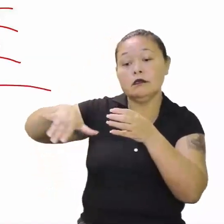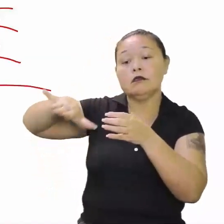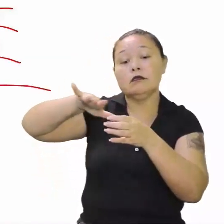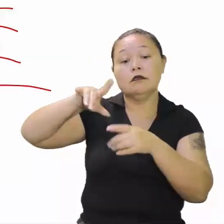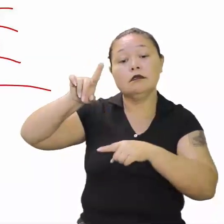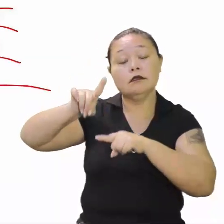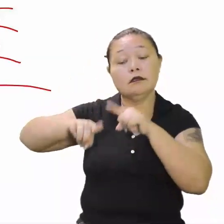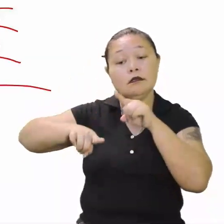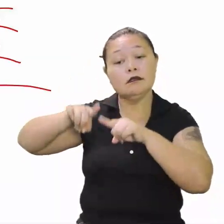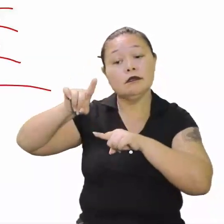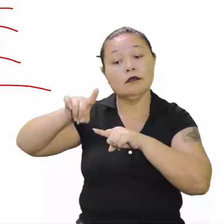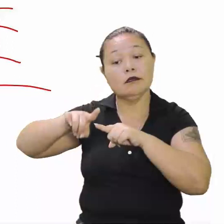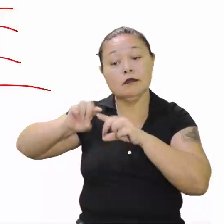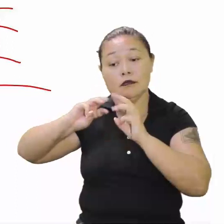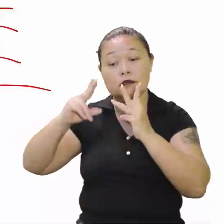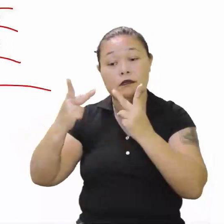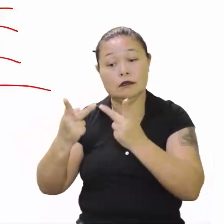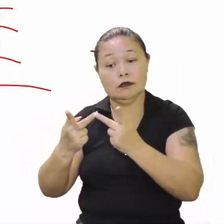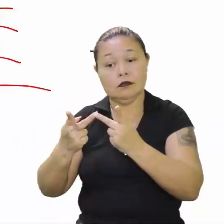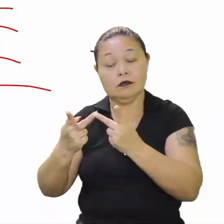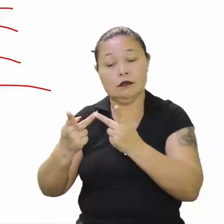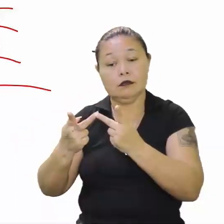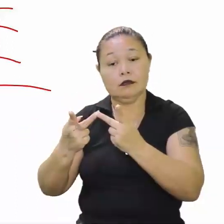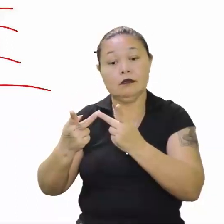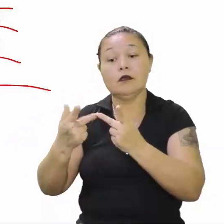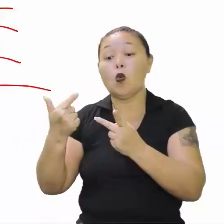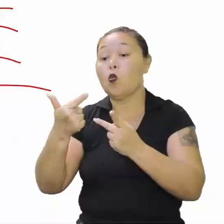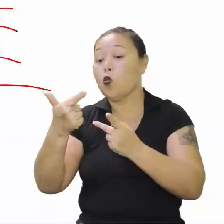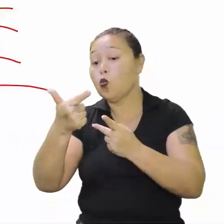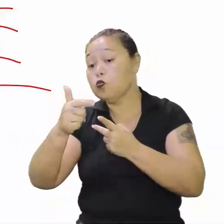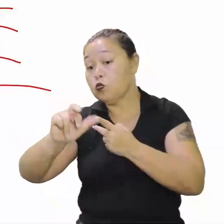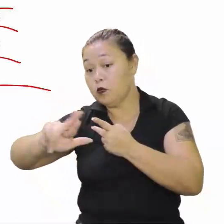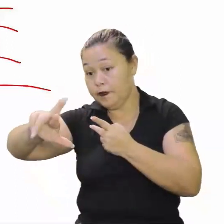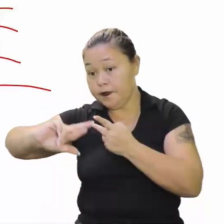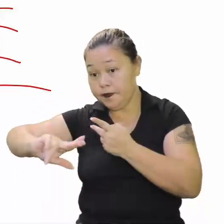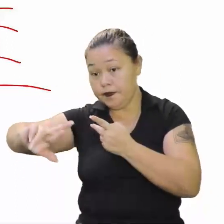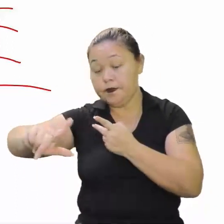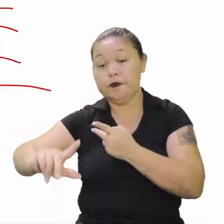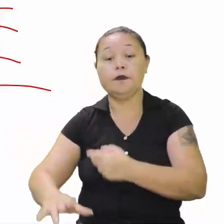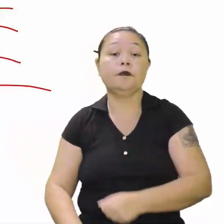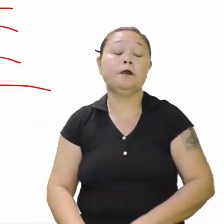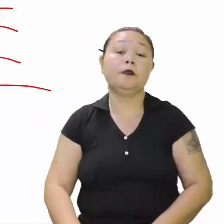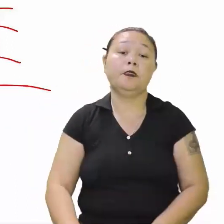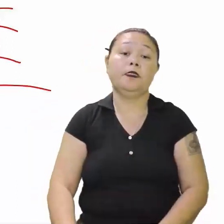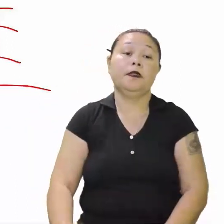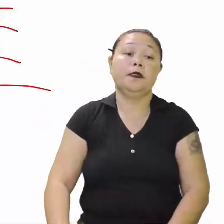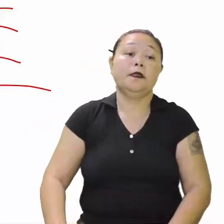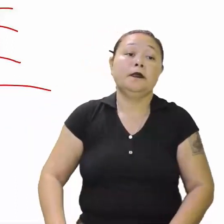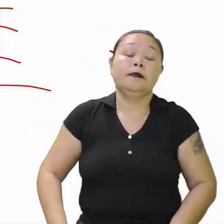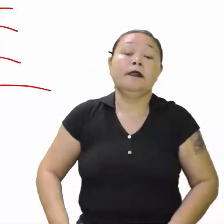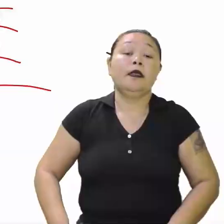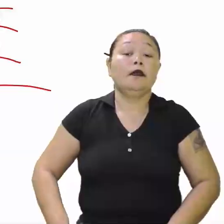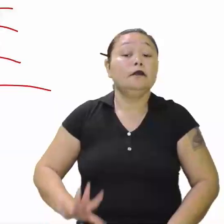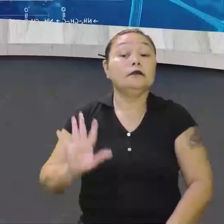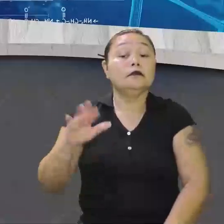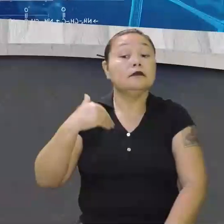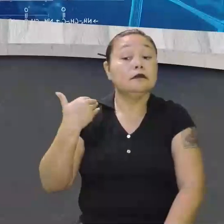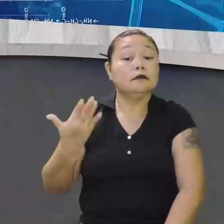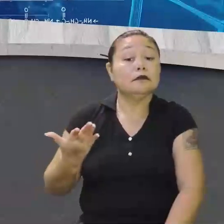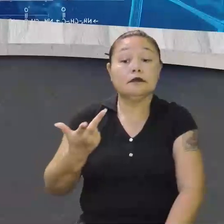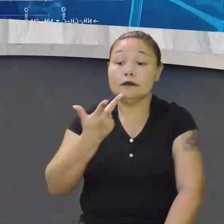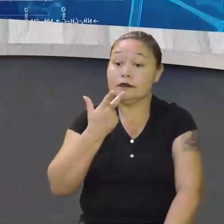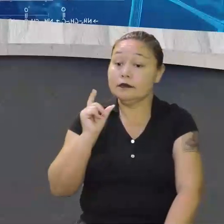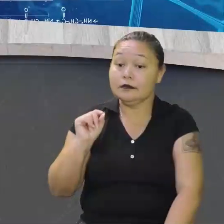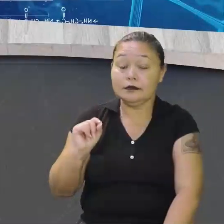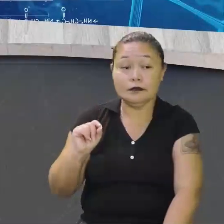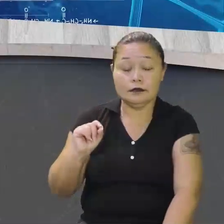variam de uma atividade, de uma matéria para outra. Aí, meu caro aluno, o que eu diria o